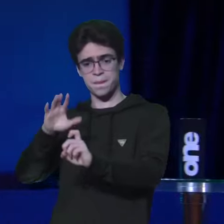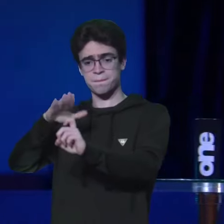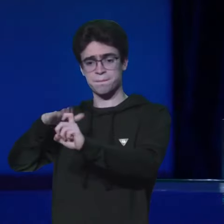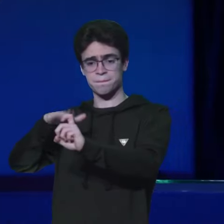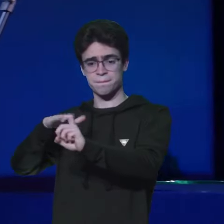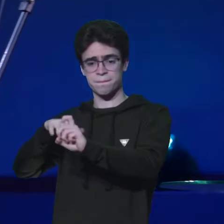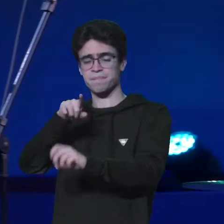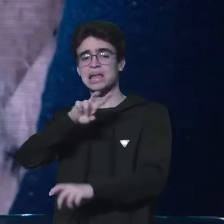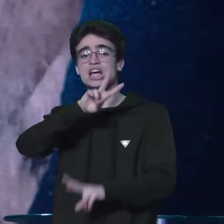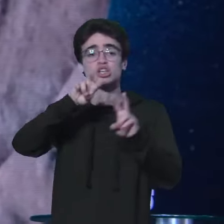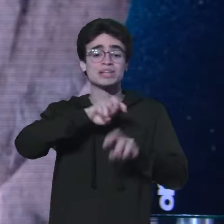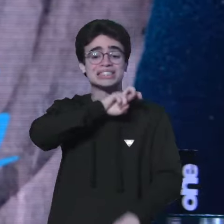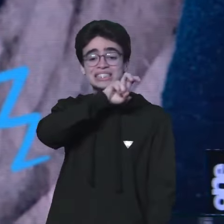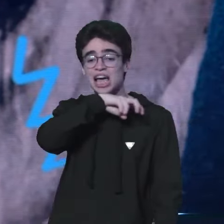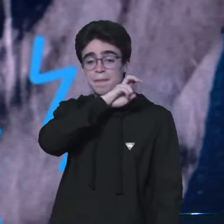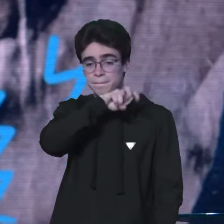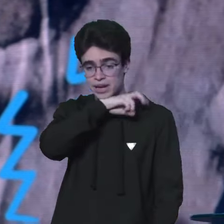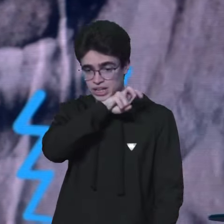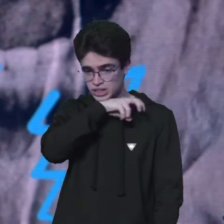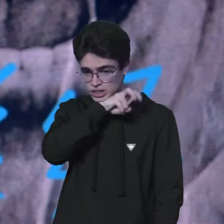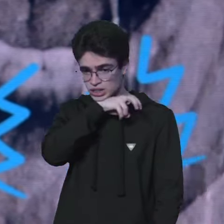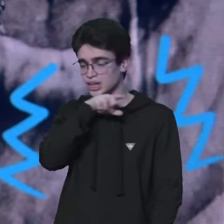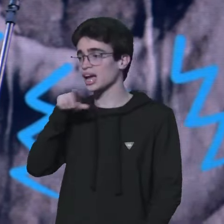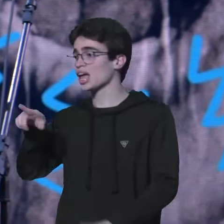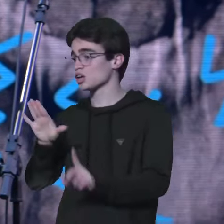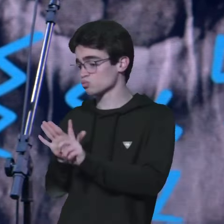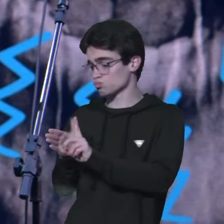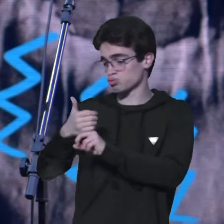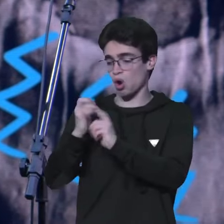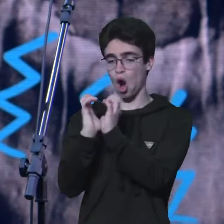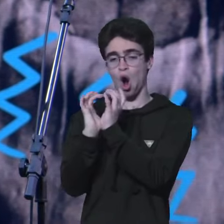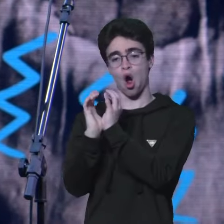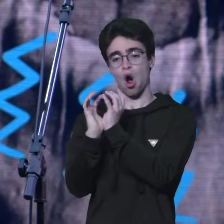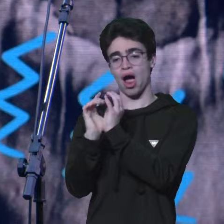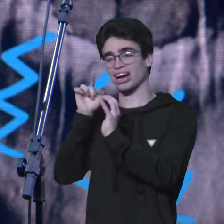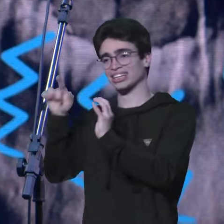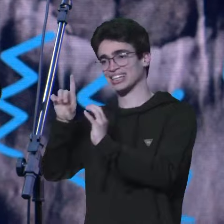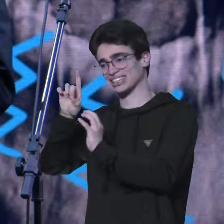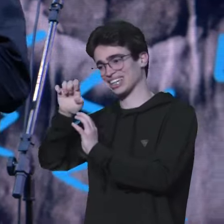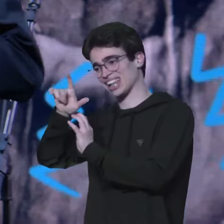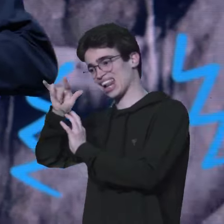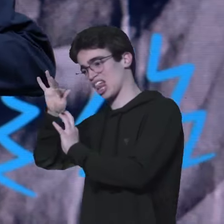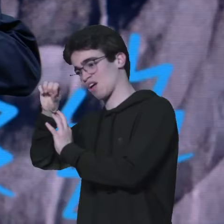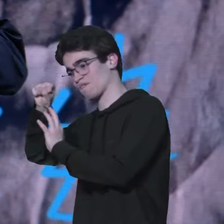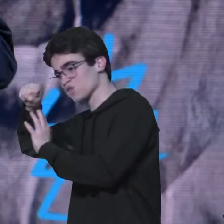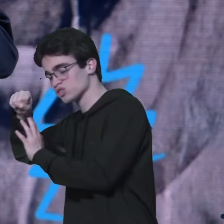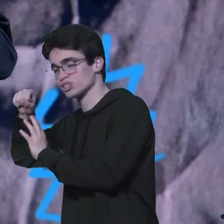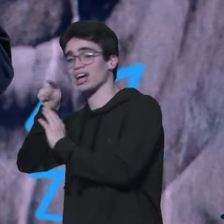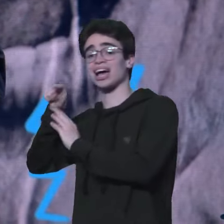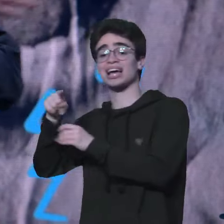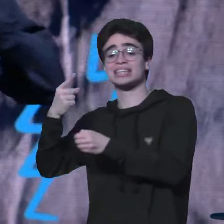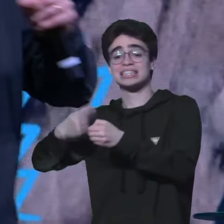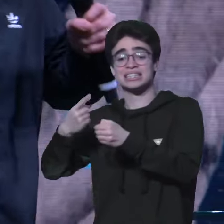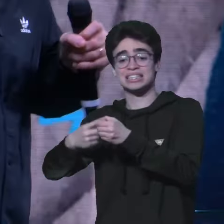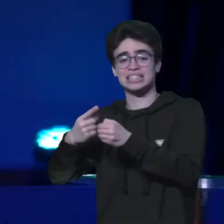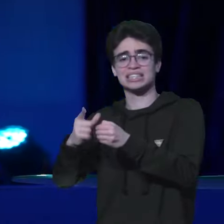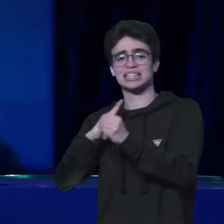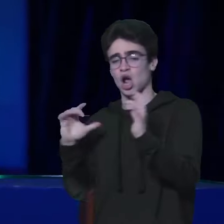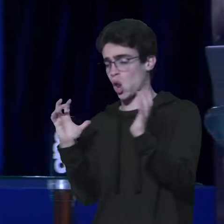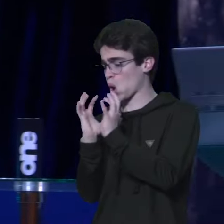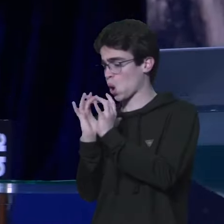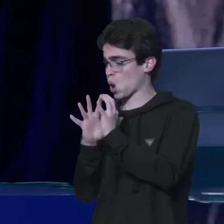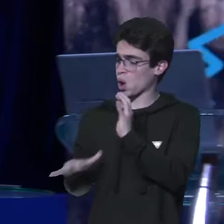serpente, ele era o guardião do oráculo de Delfos. Delfos era uma cidade que tinha um oráculo, um